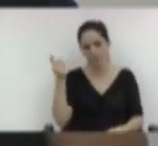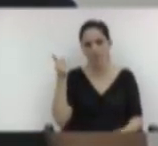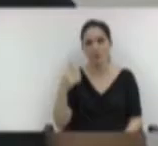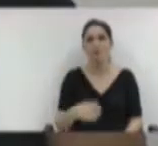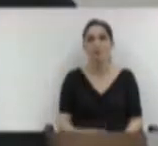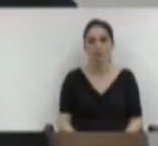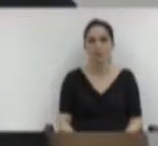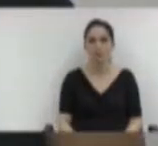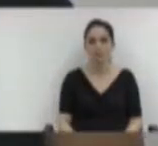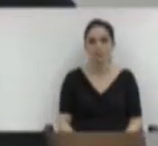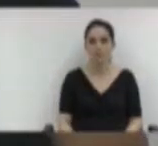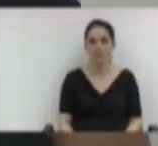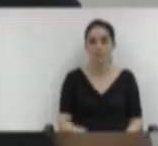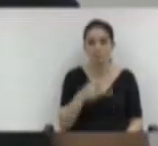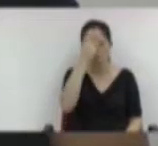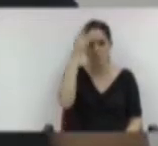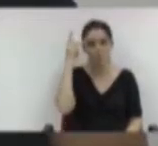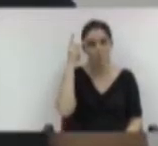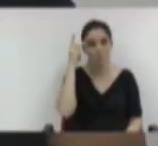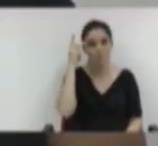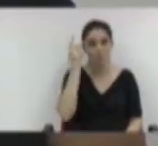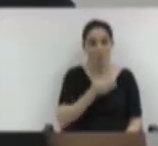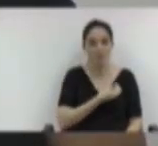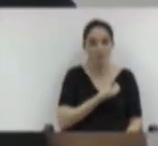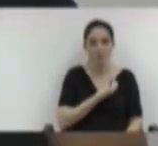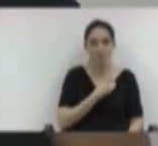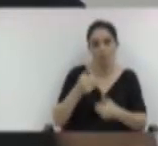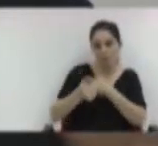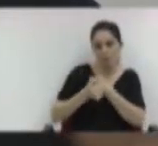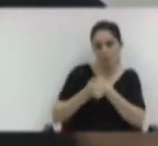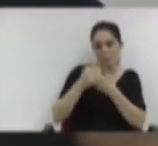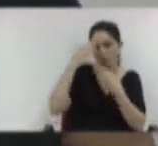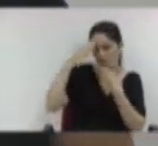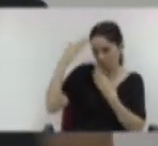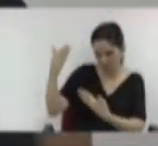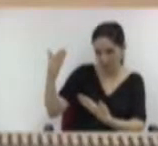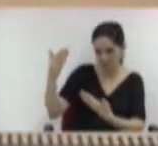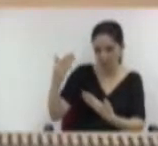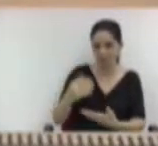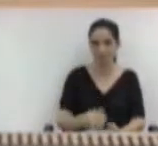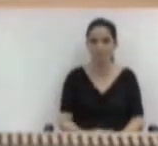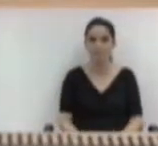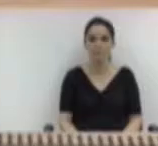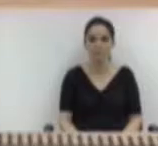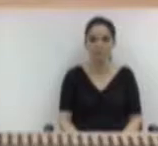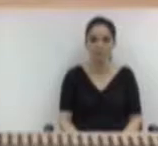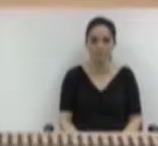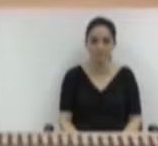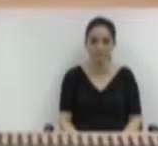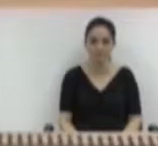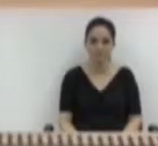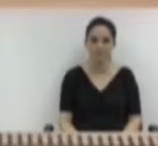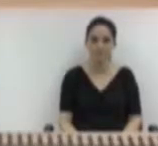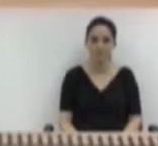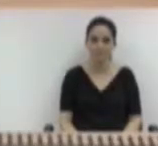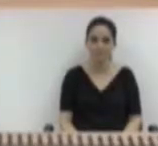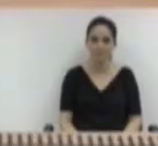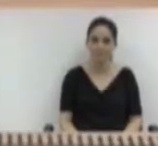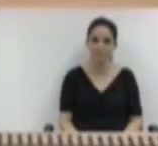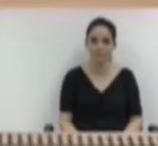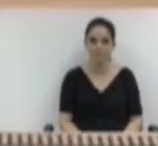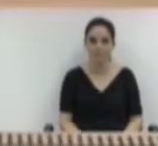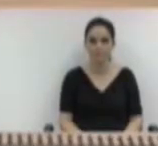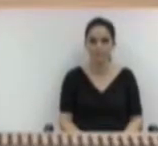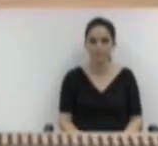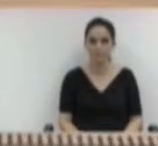vivem naquela região e na proximidade dela. Muito obrigada. Ainda continua em